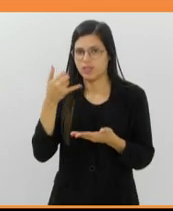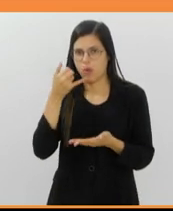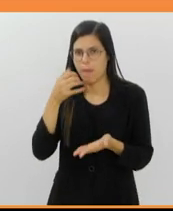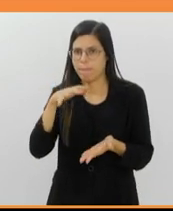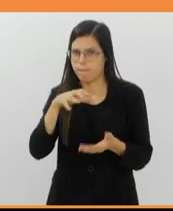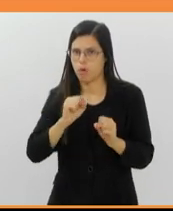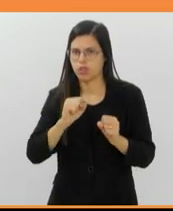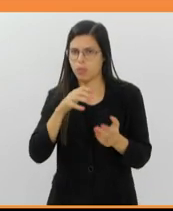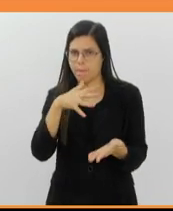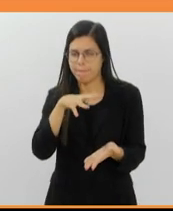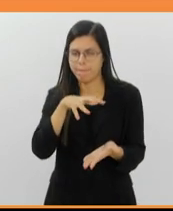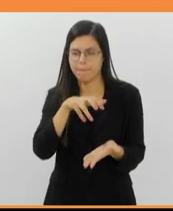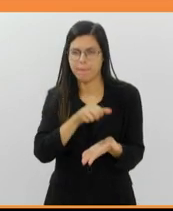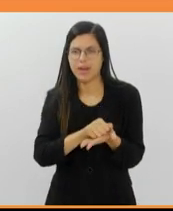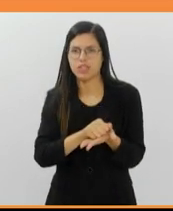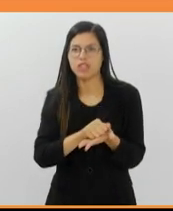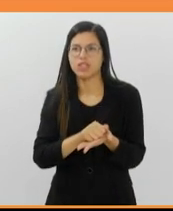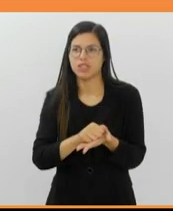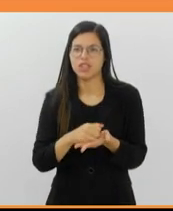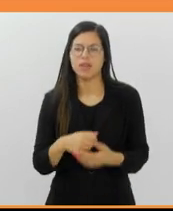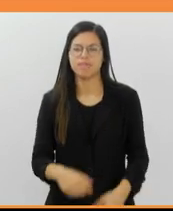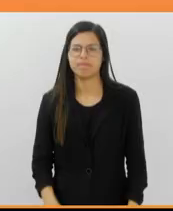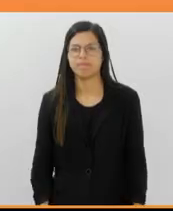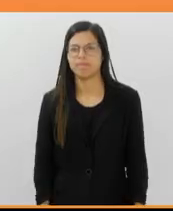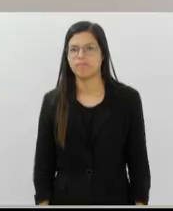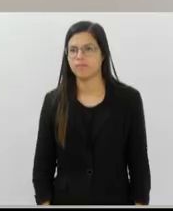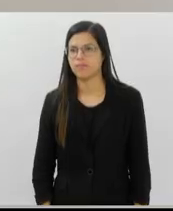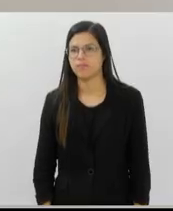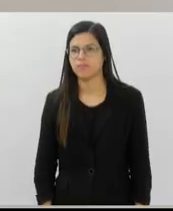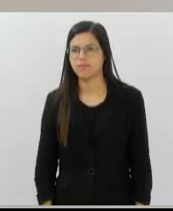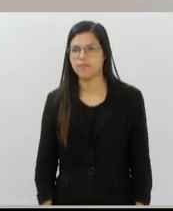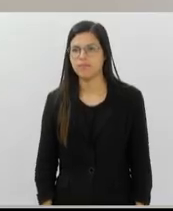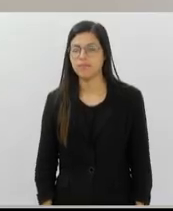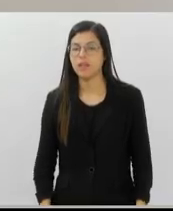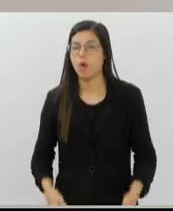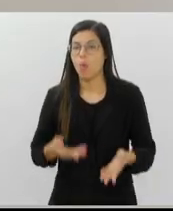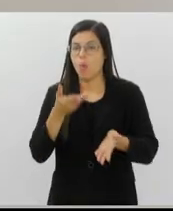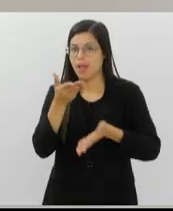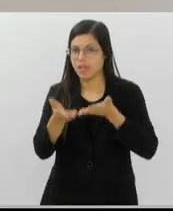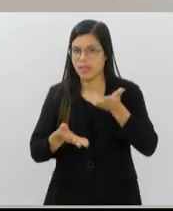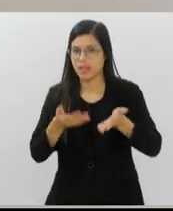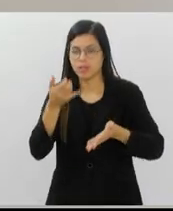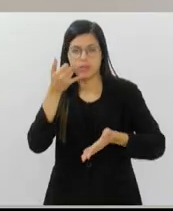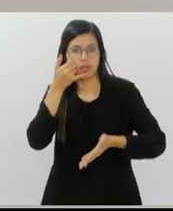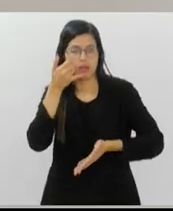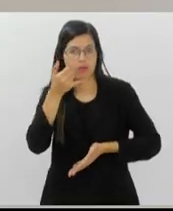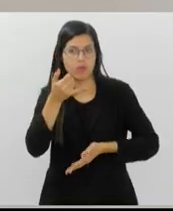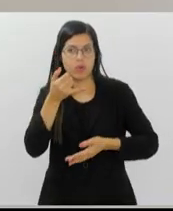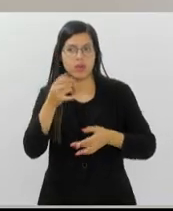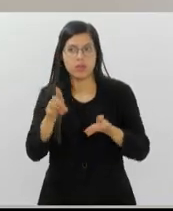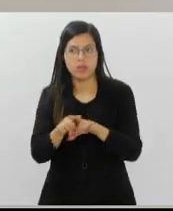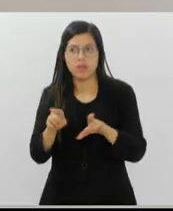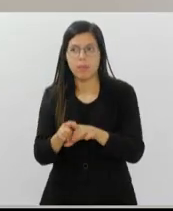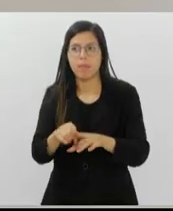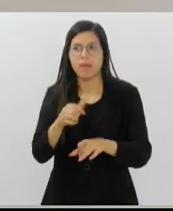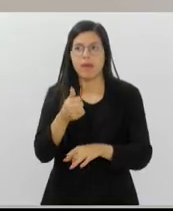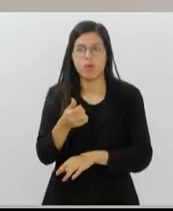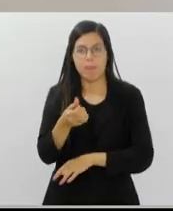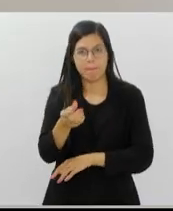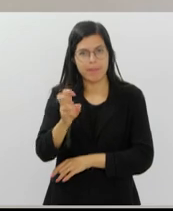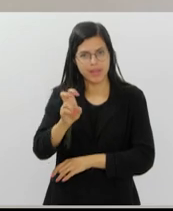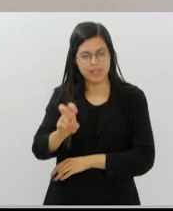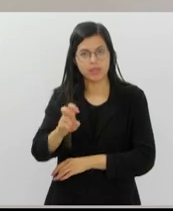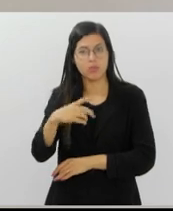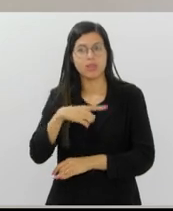com botão de pânico e agenda de compromissos. Além do atendimento telefônico, o Disque Idoso 165 vai contar